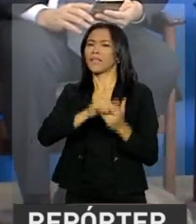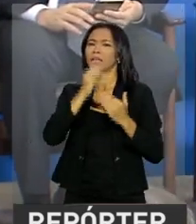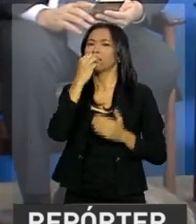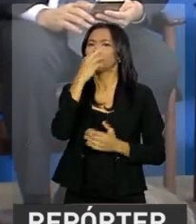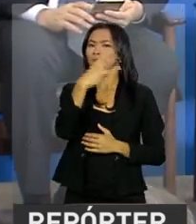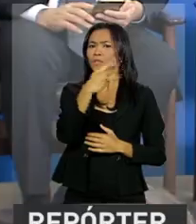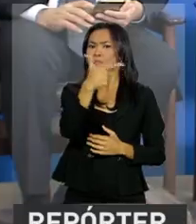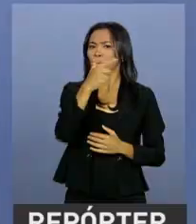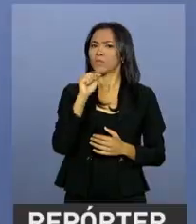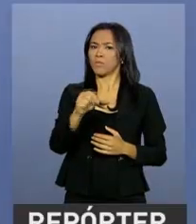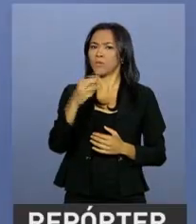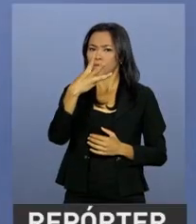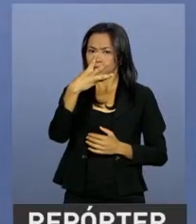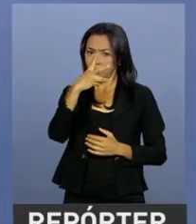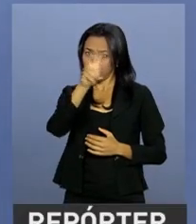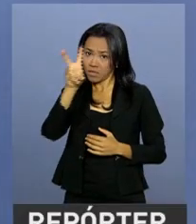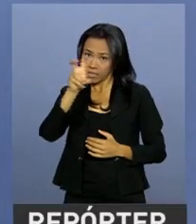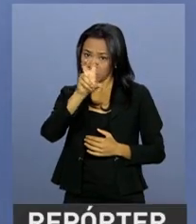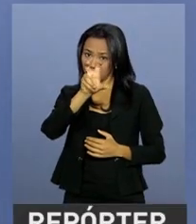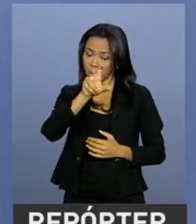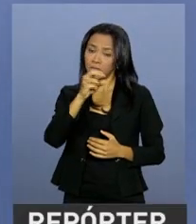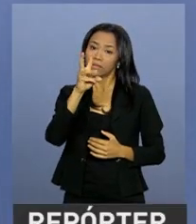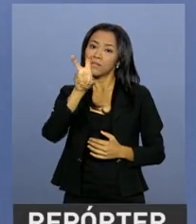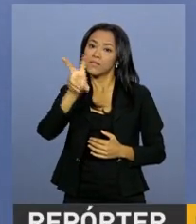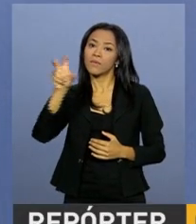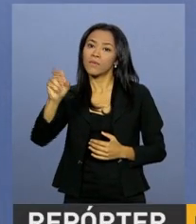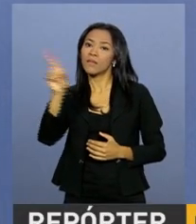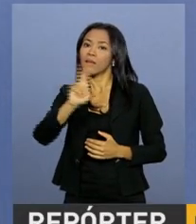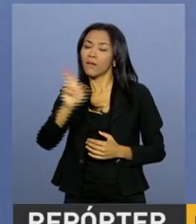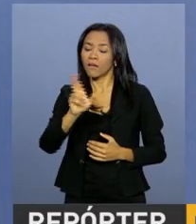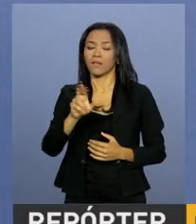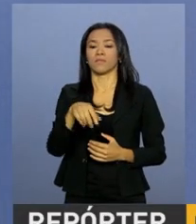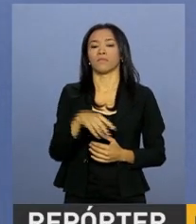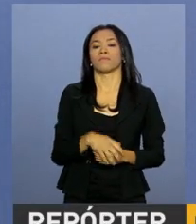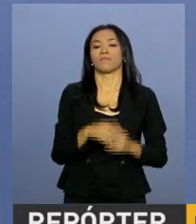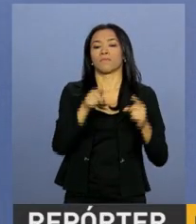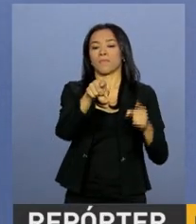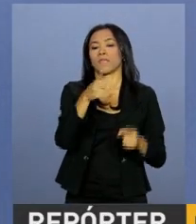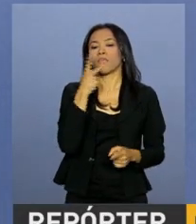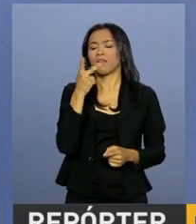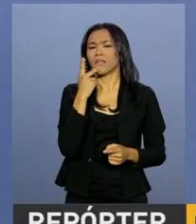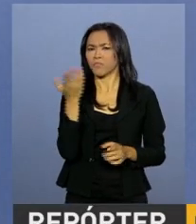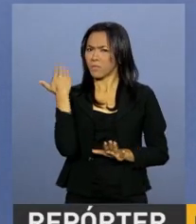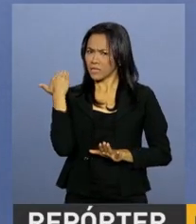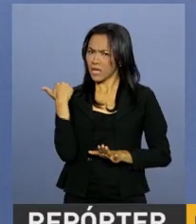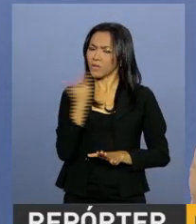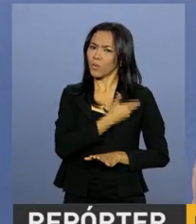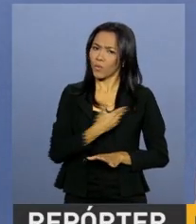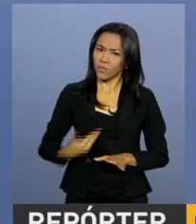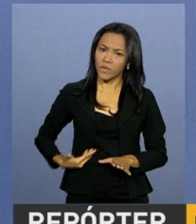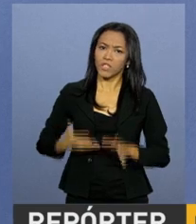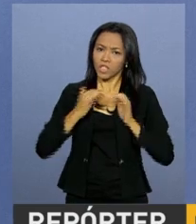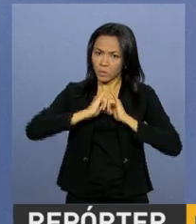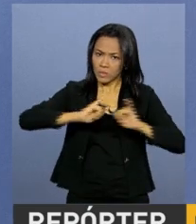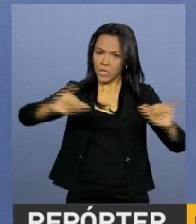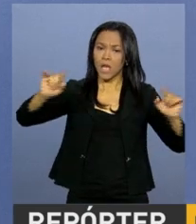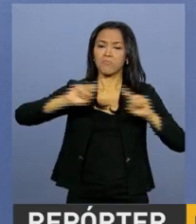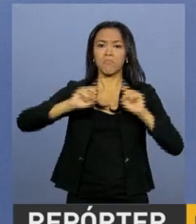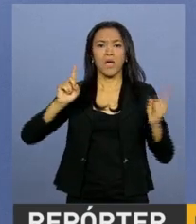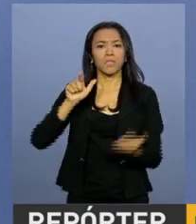R$ 2.350. A faixa 1,5, ela era uma faixa anunciada no governo anterior que não tinha saído do